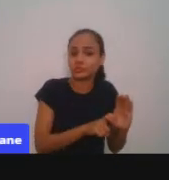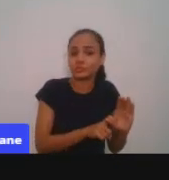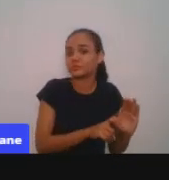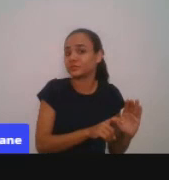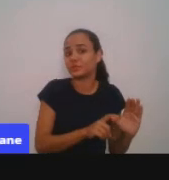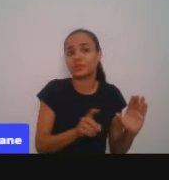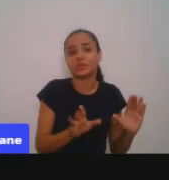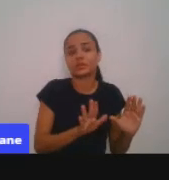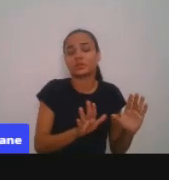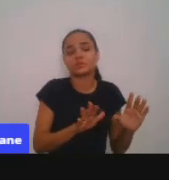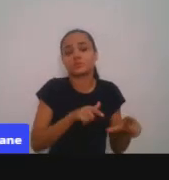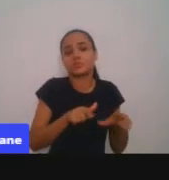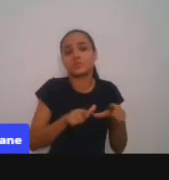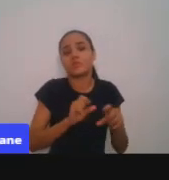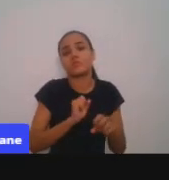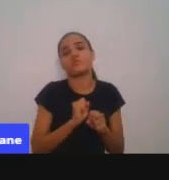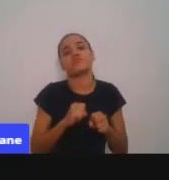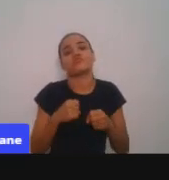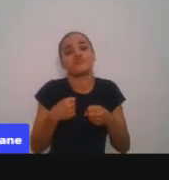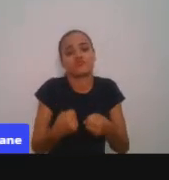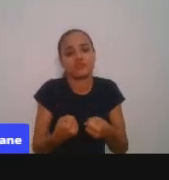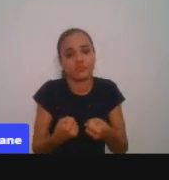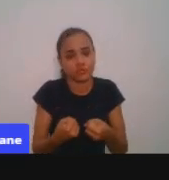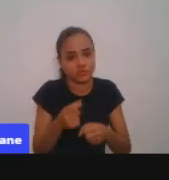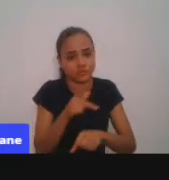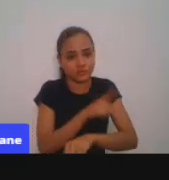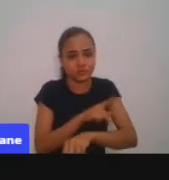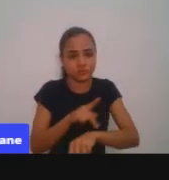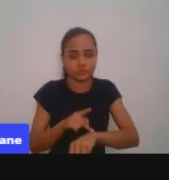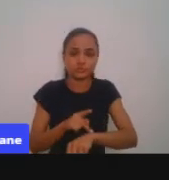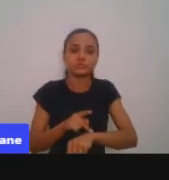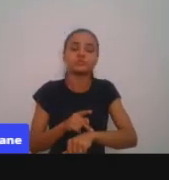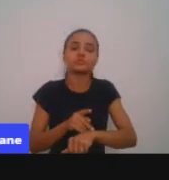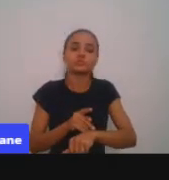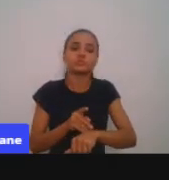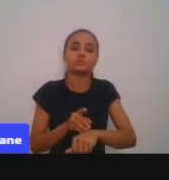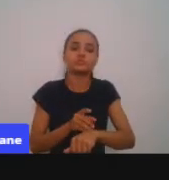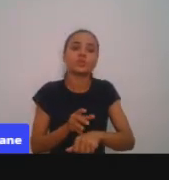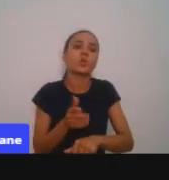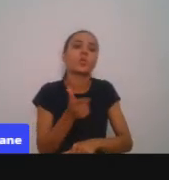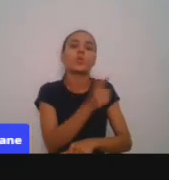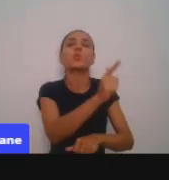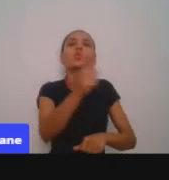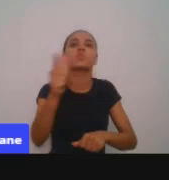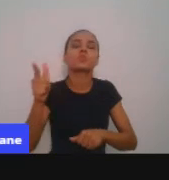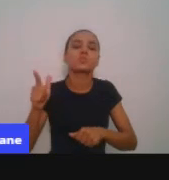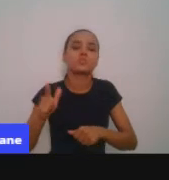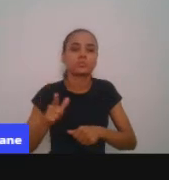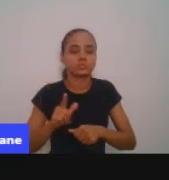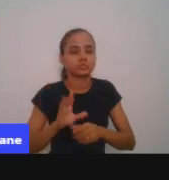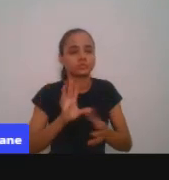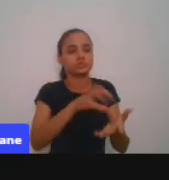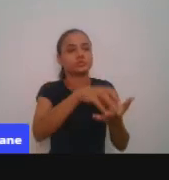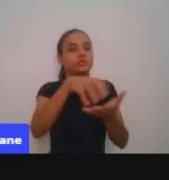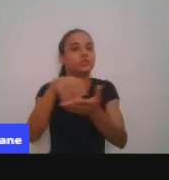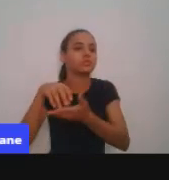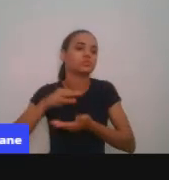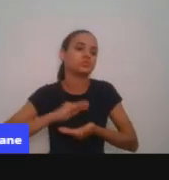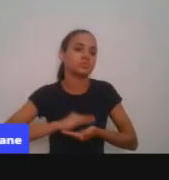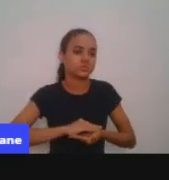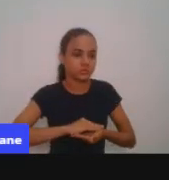questão pedagógica, né? Isso envolve outros setores da CEMED, porque envolve recursos financeiros. Então, alguns prazos